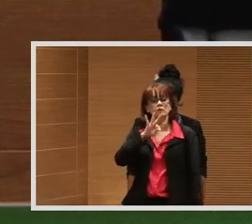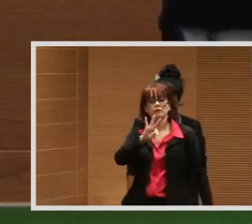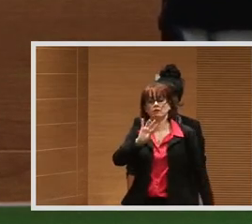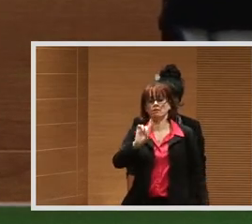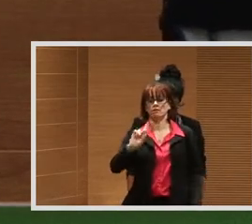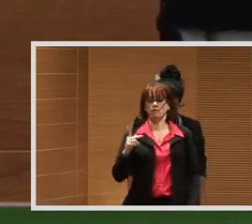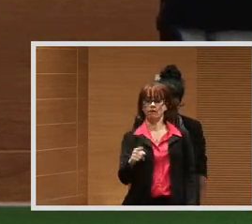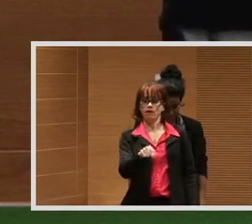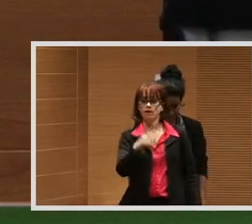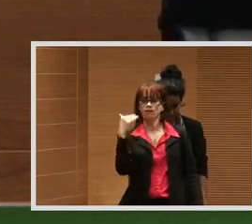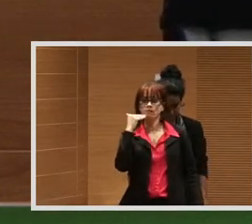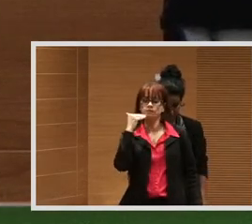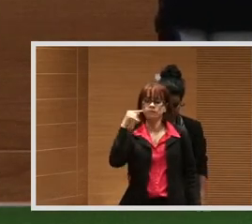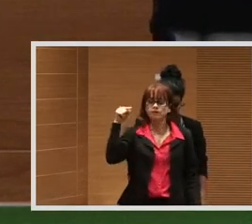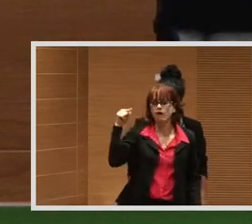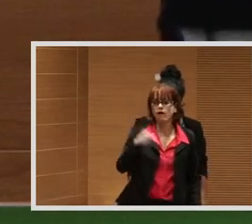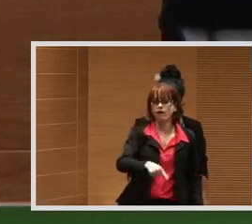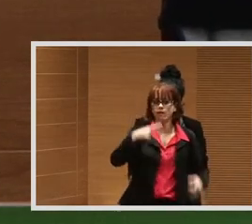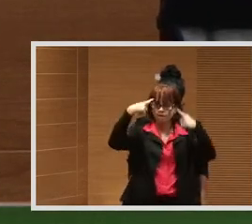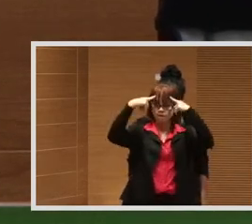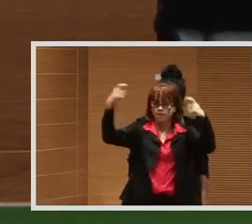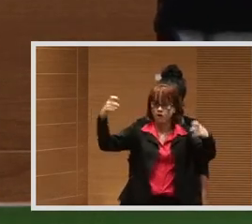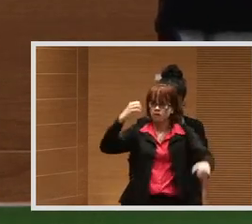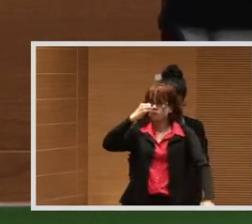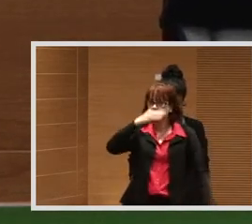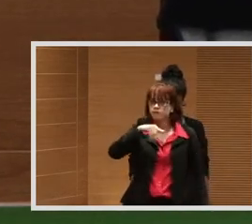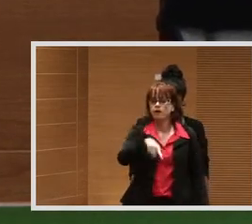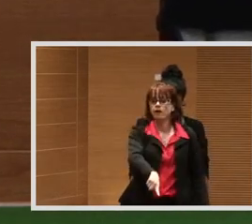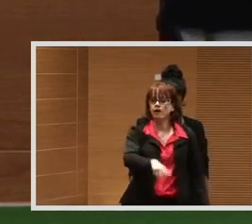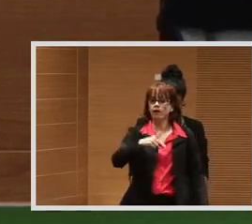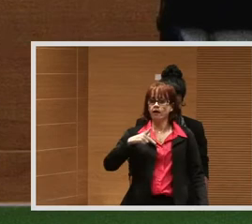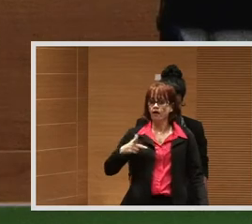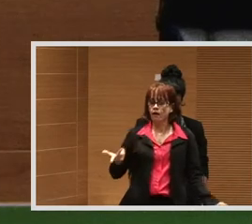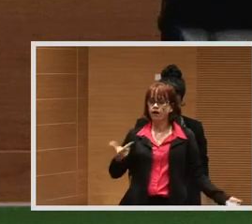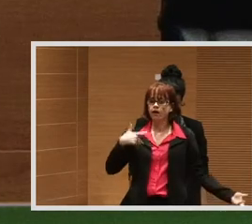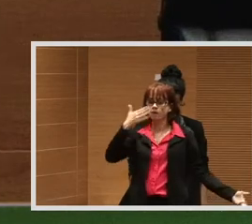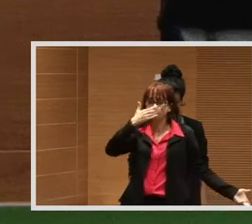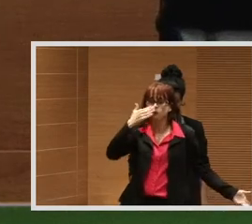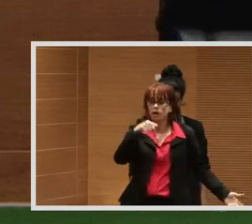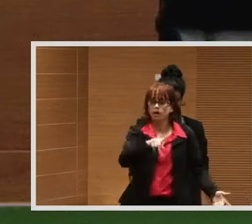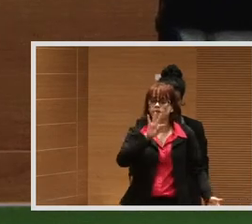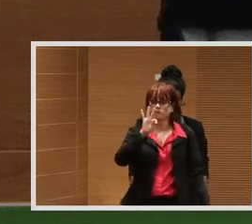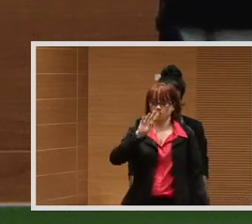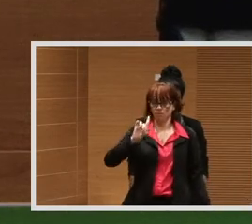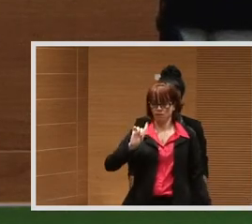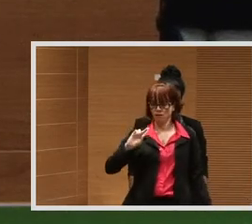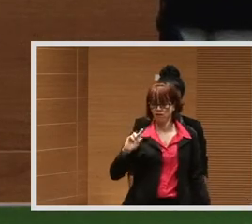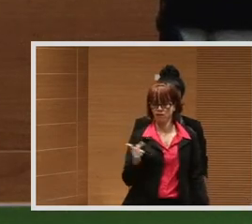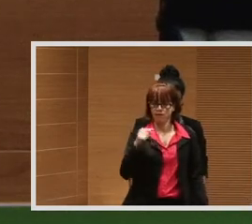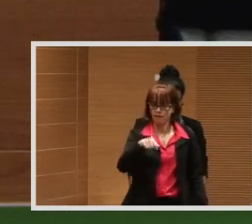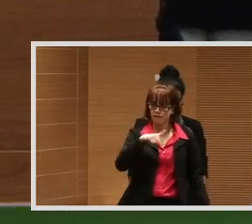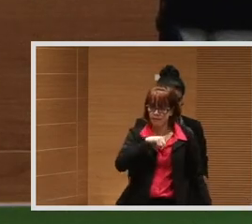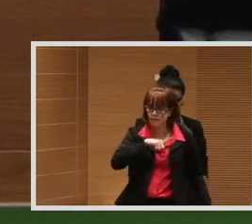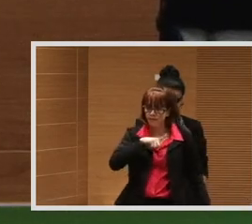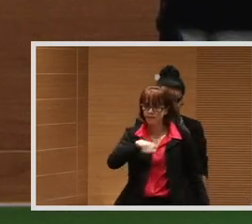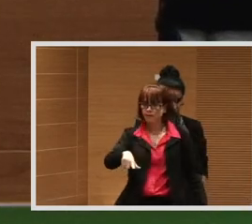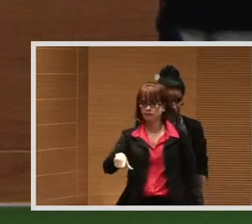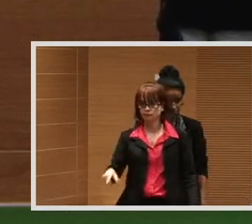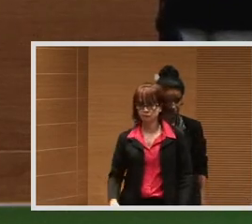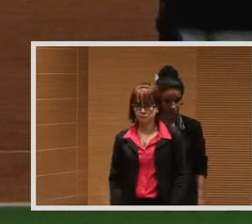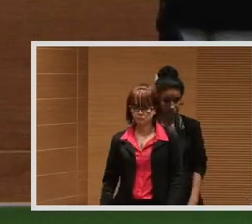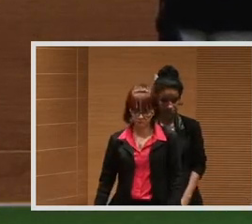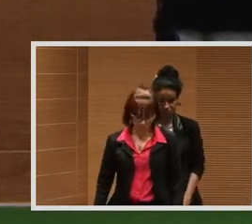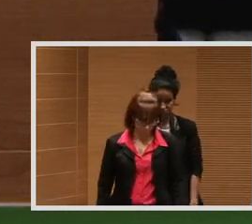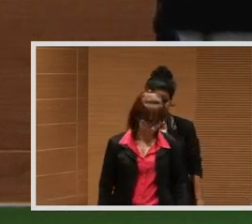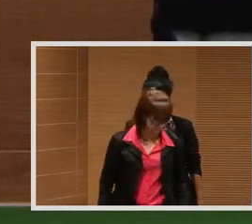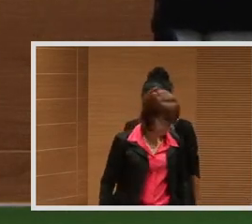tem um defeito, ela é agressiva, ela é delinquente, ela é promíscua, ela tem TDAH, ela tem... O que está